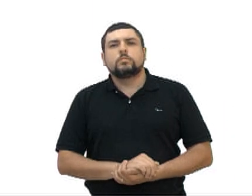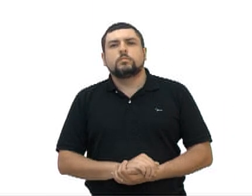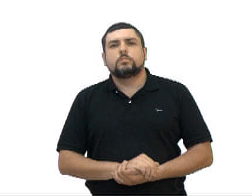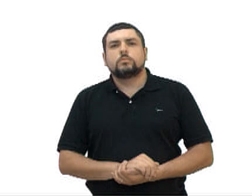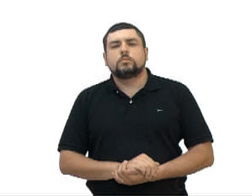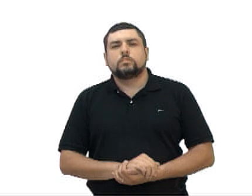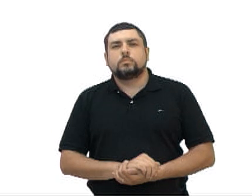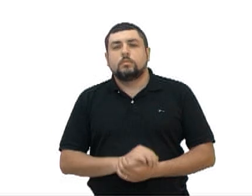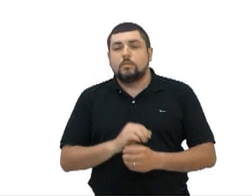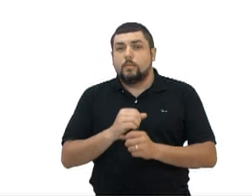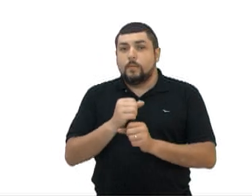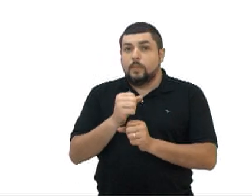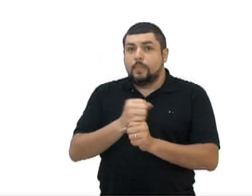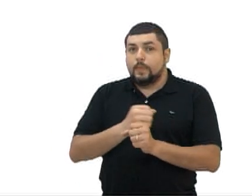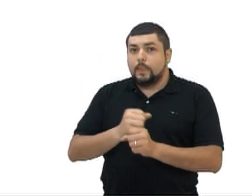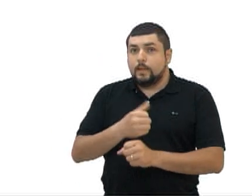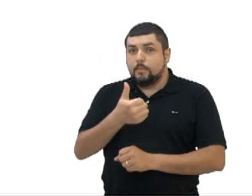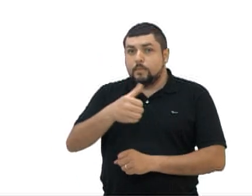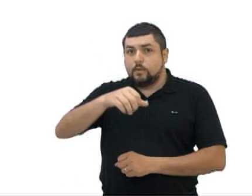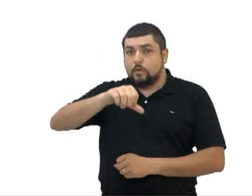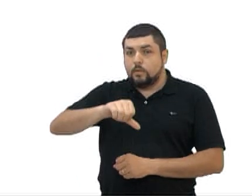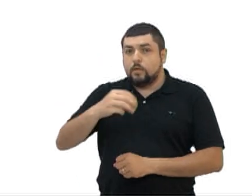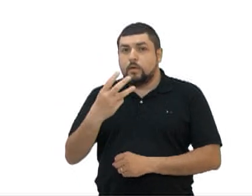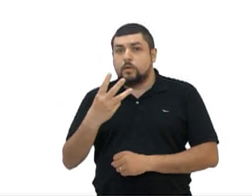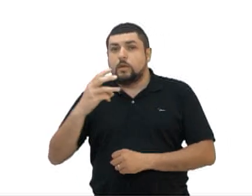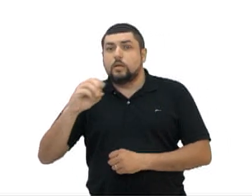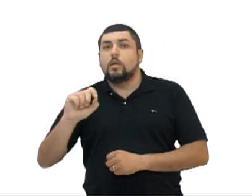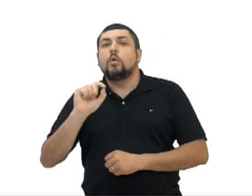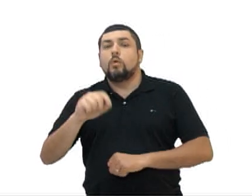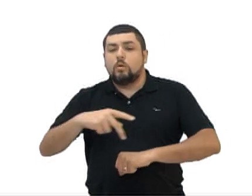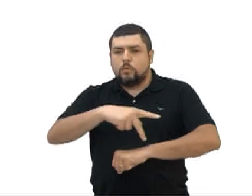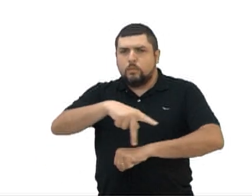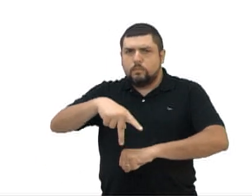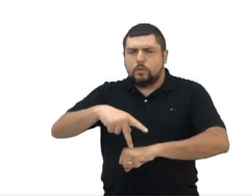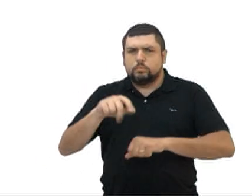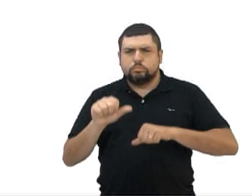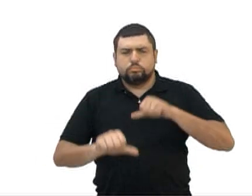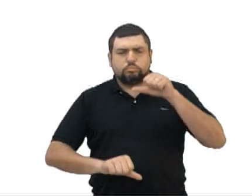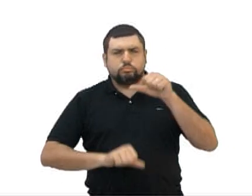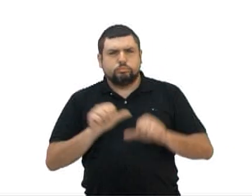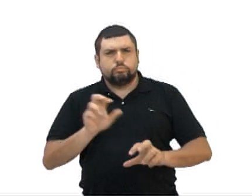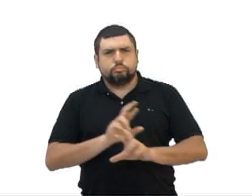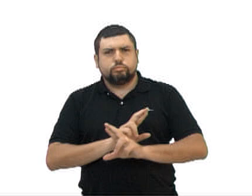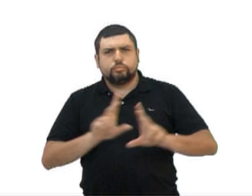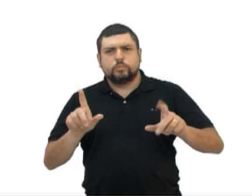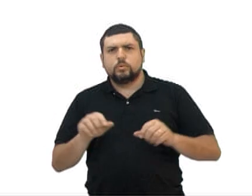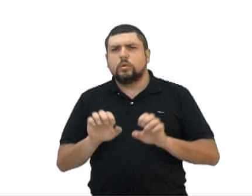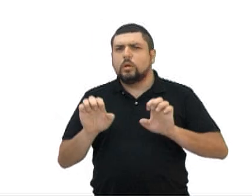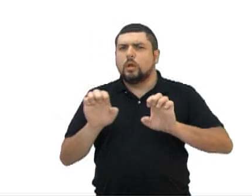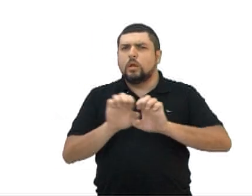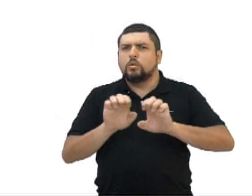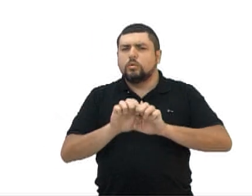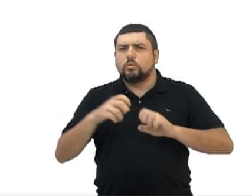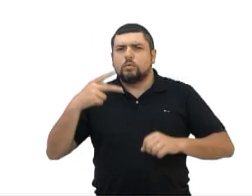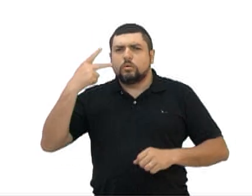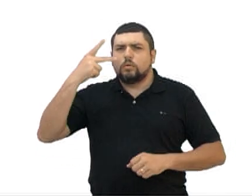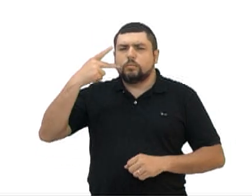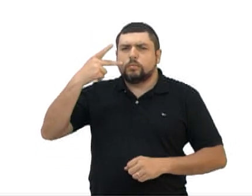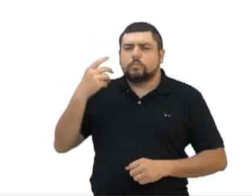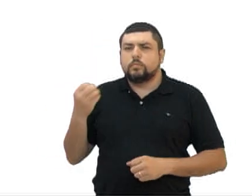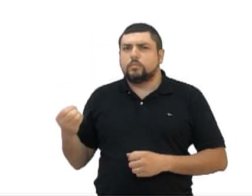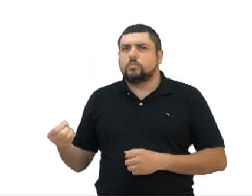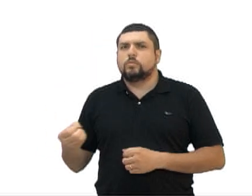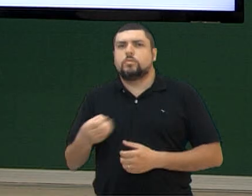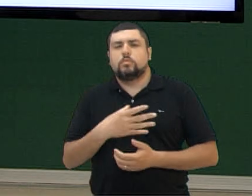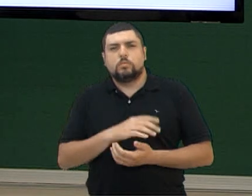Os anos 30 representam uma mudança intensa no país. Há um novo tipo de estrutura política. A gente pode dizer